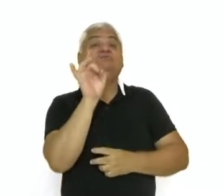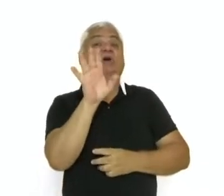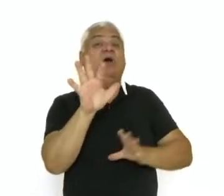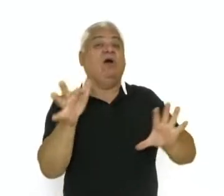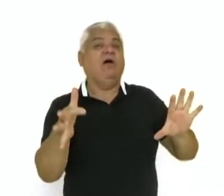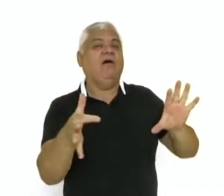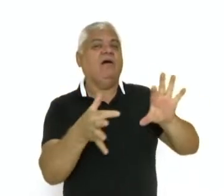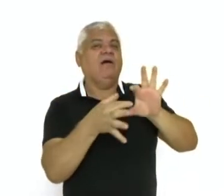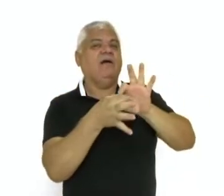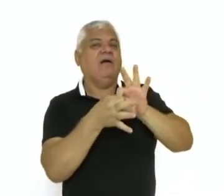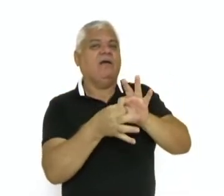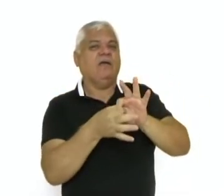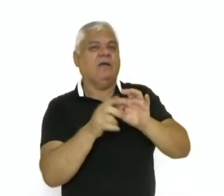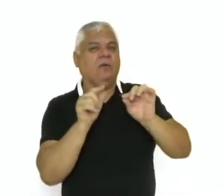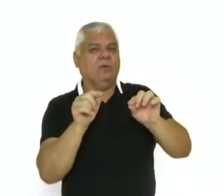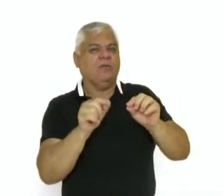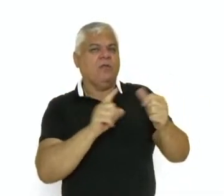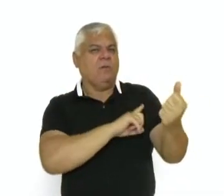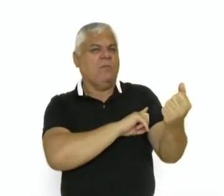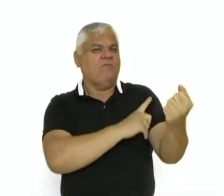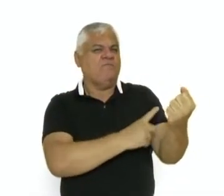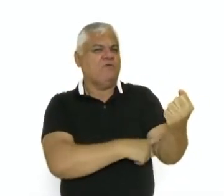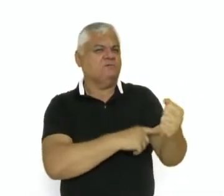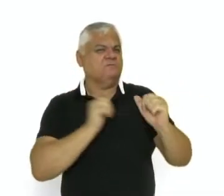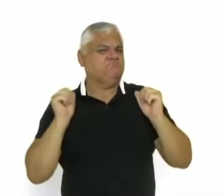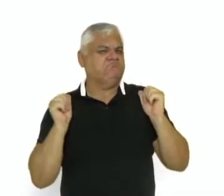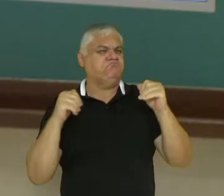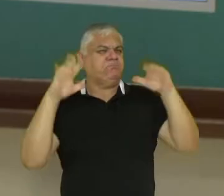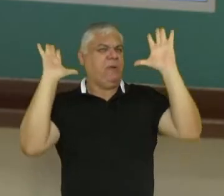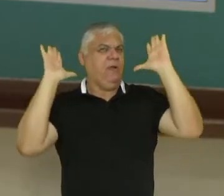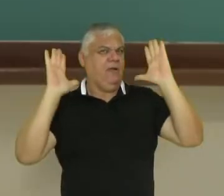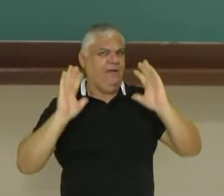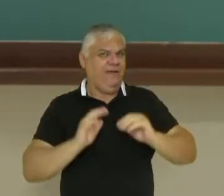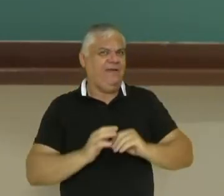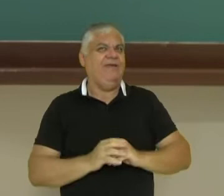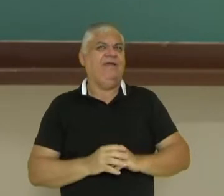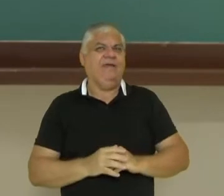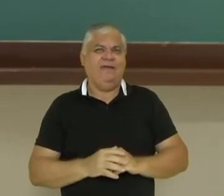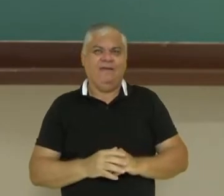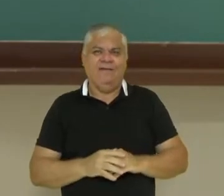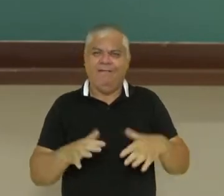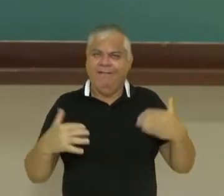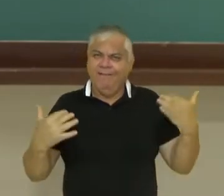planeta por uma força muito grande. Veja que loucura, né?